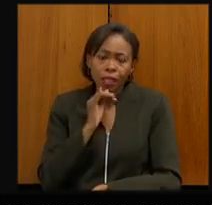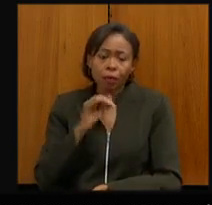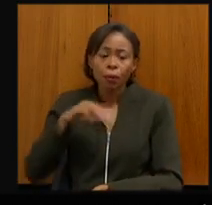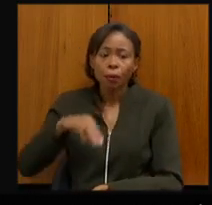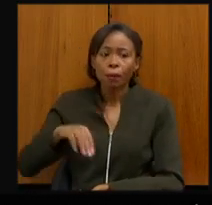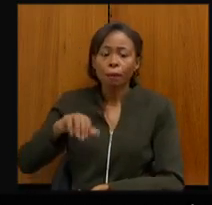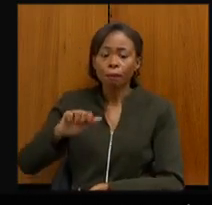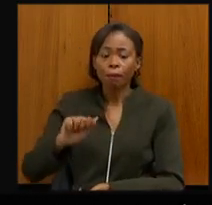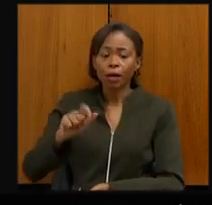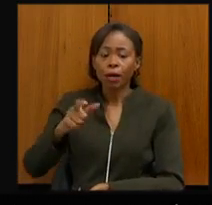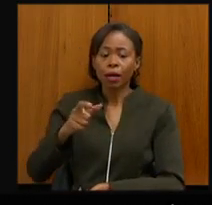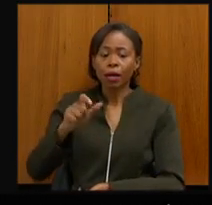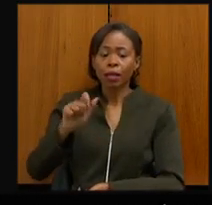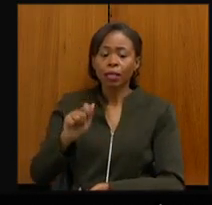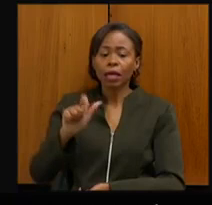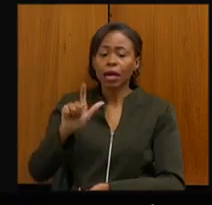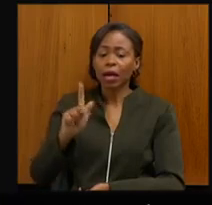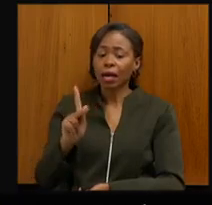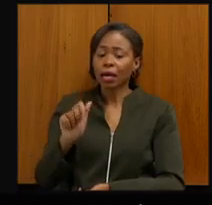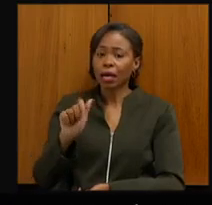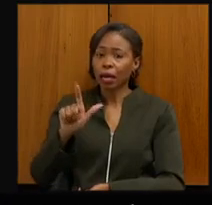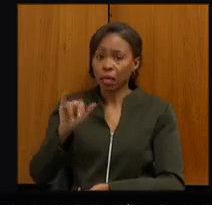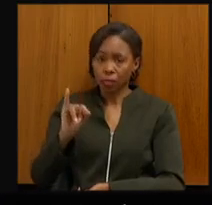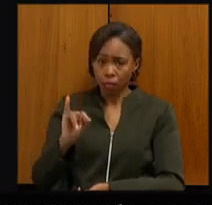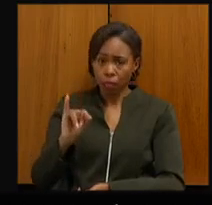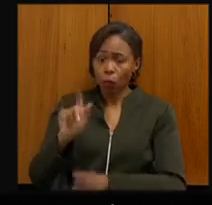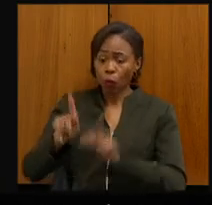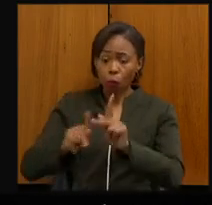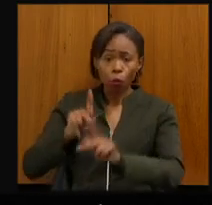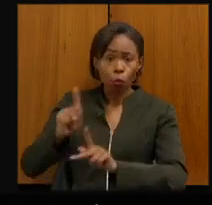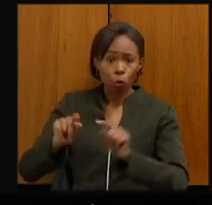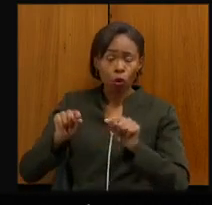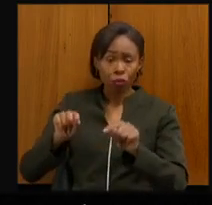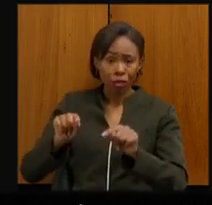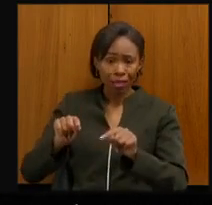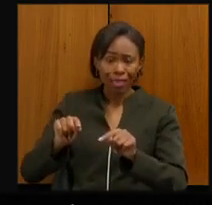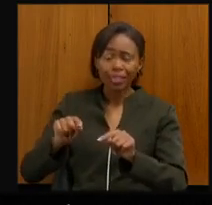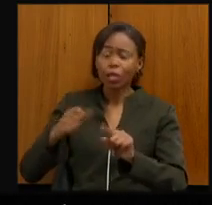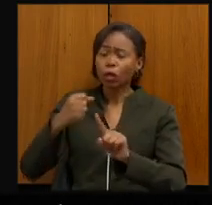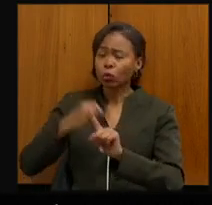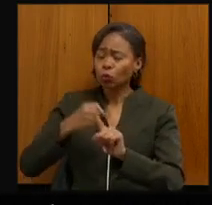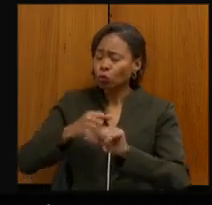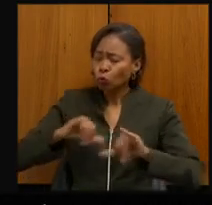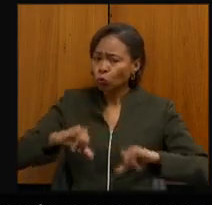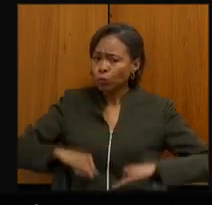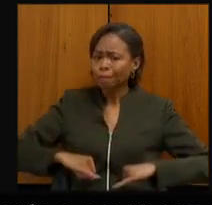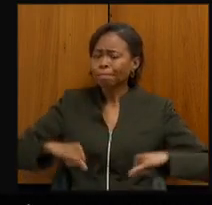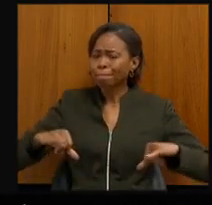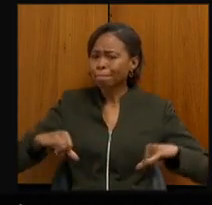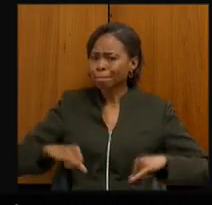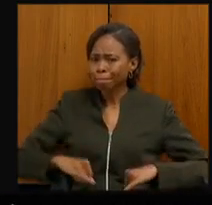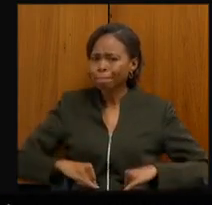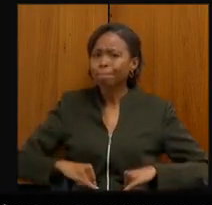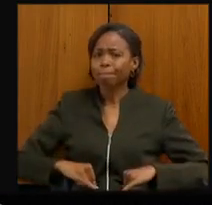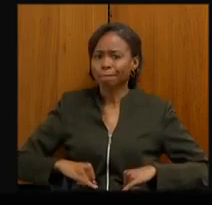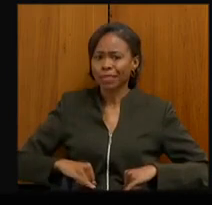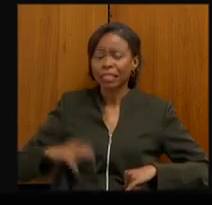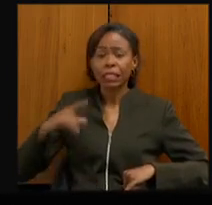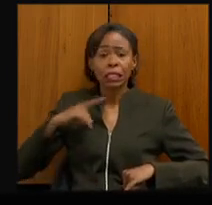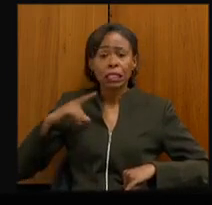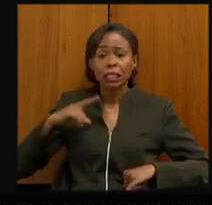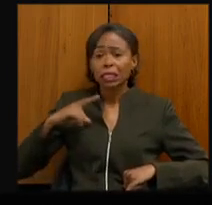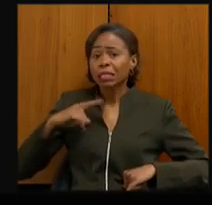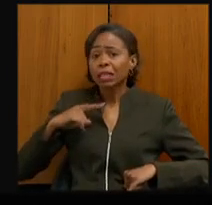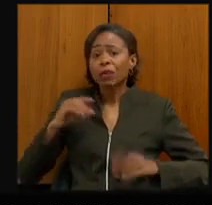maxakali que são povos oriundos dessa terra e que tem sofrido tanto é tanta omissão